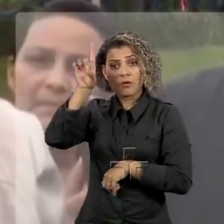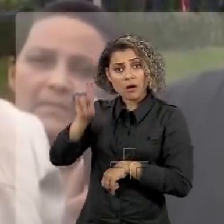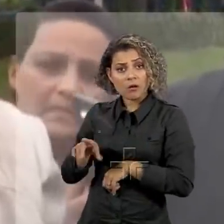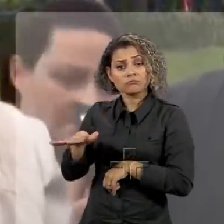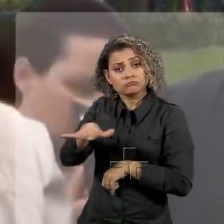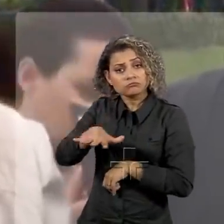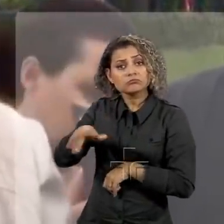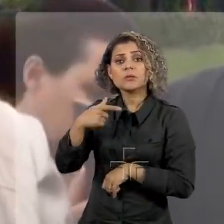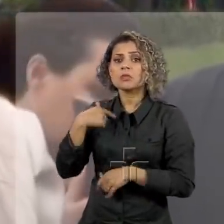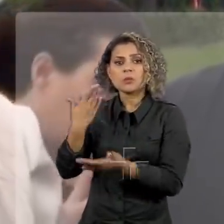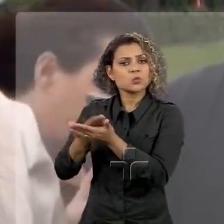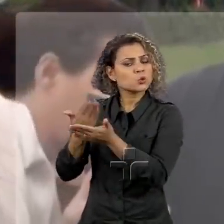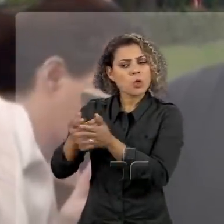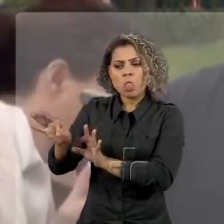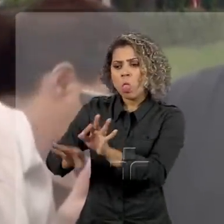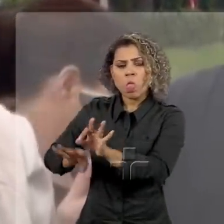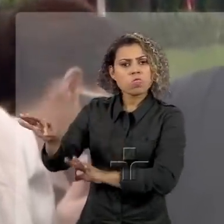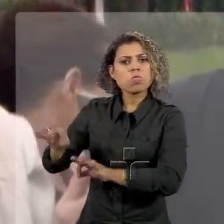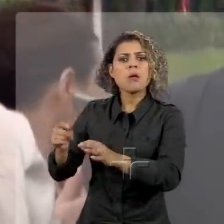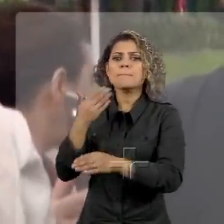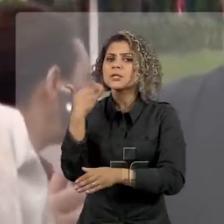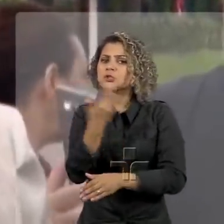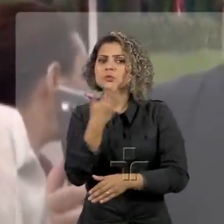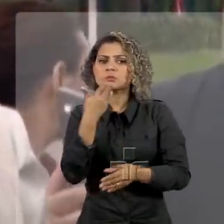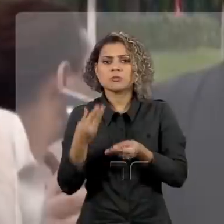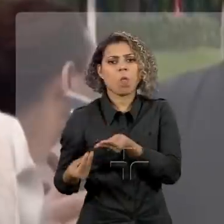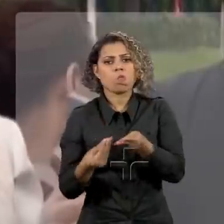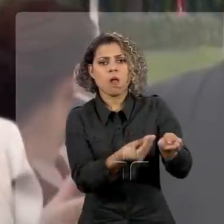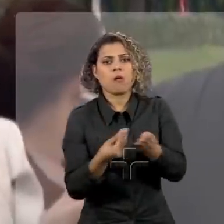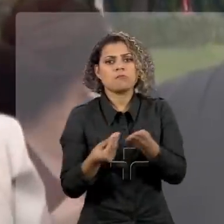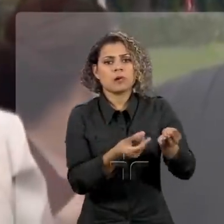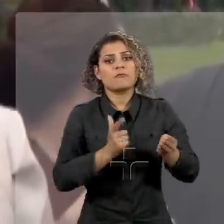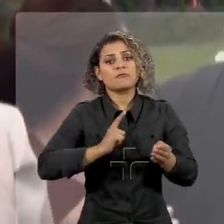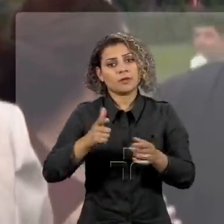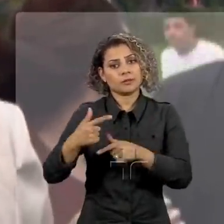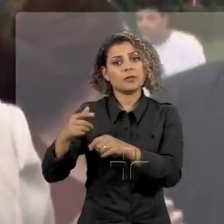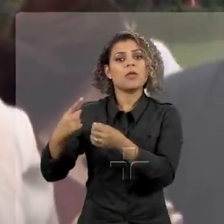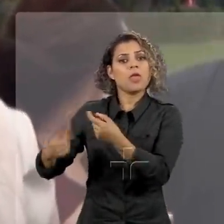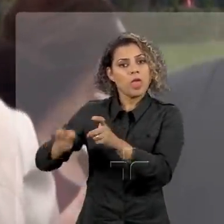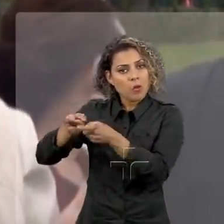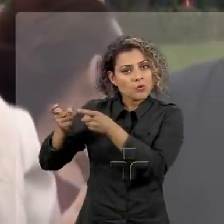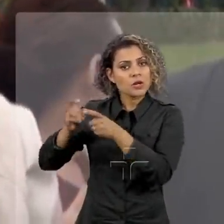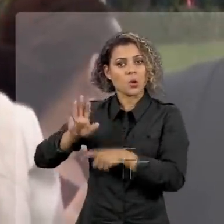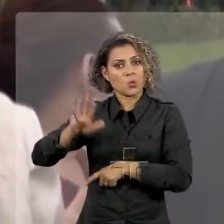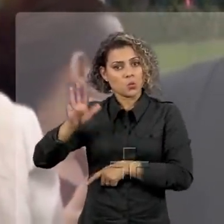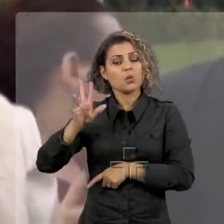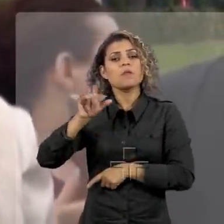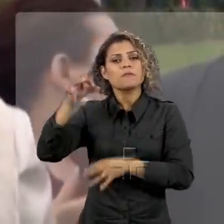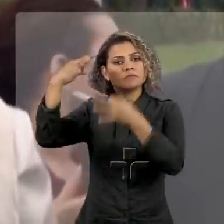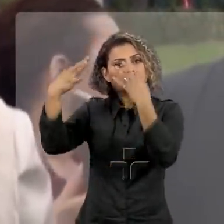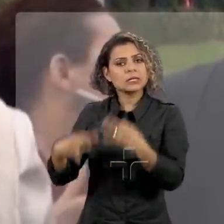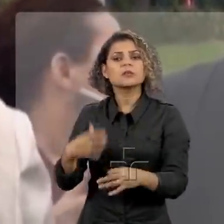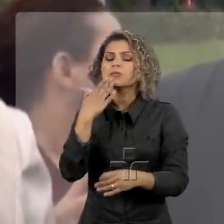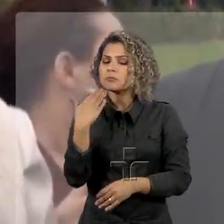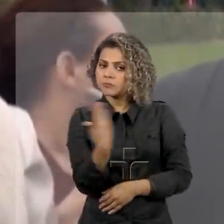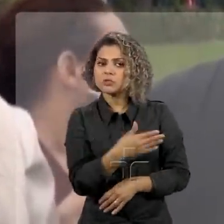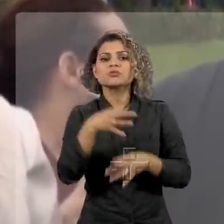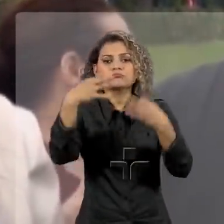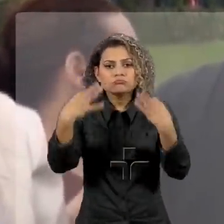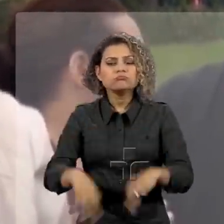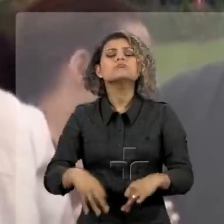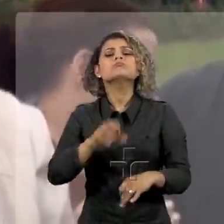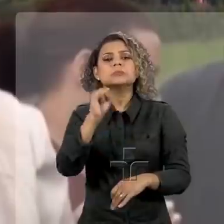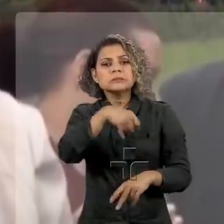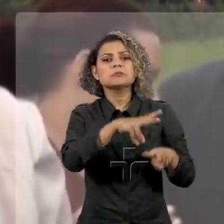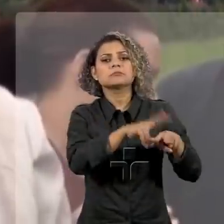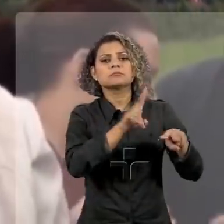estudando todas as medidas, tem que fazer os recursos, terão reunião com o presidente Lula e com certeza farão os pedidos devidos, né,